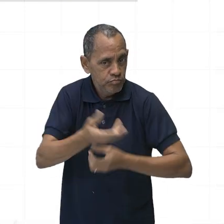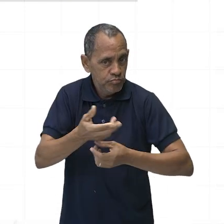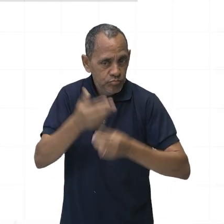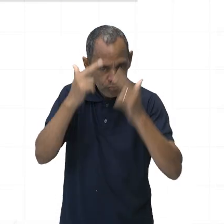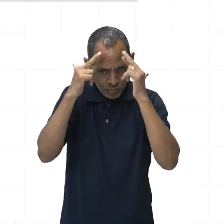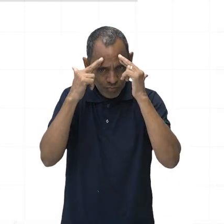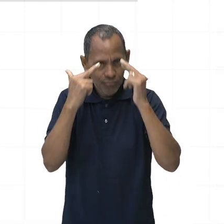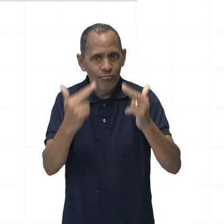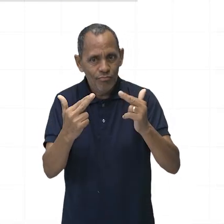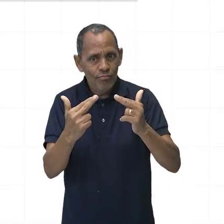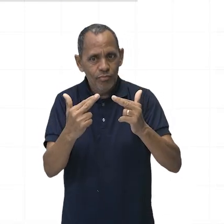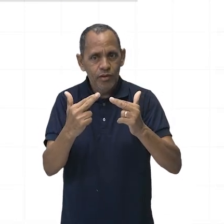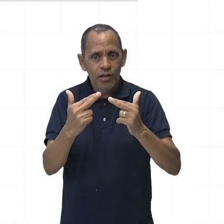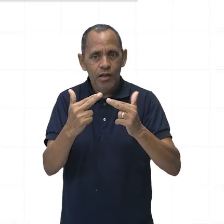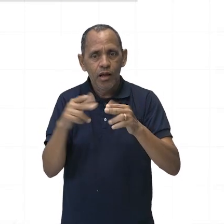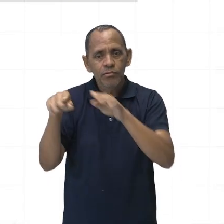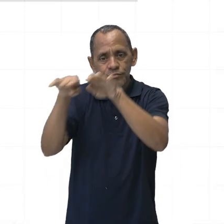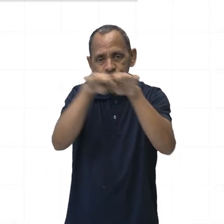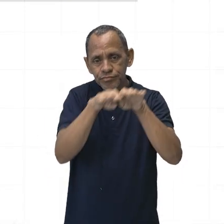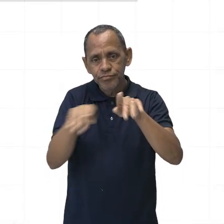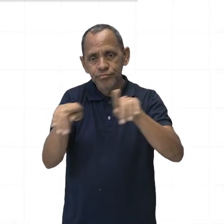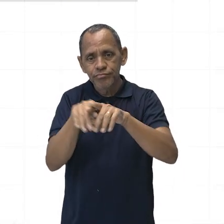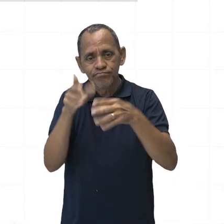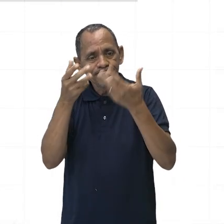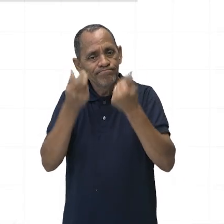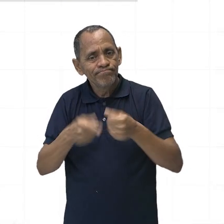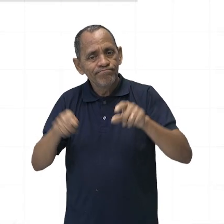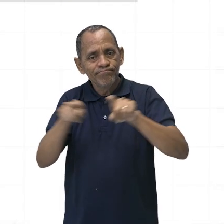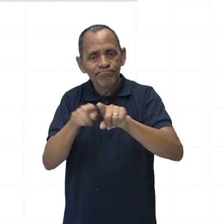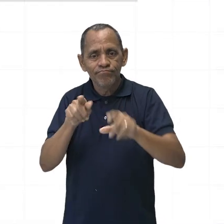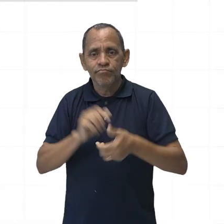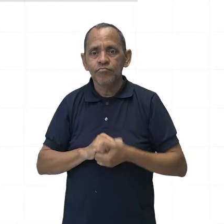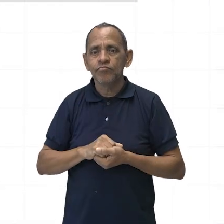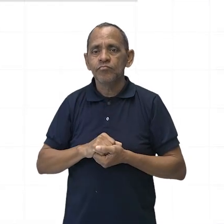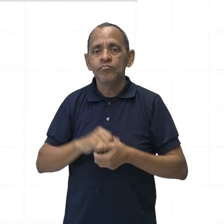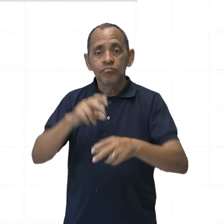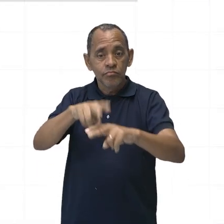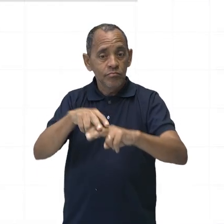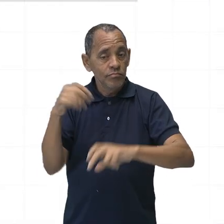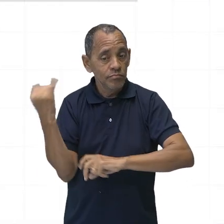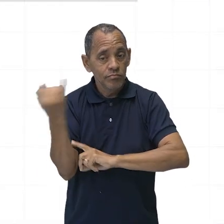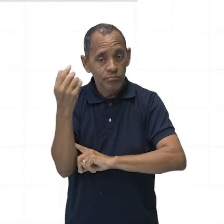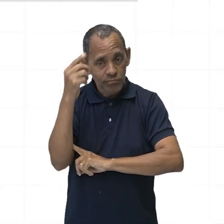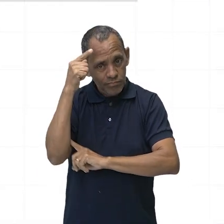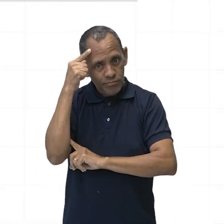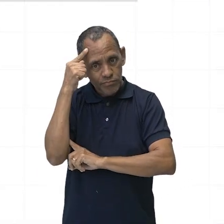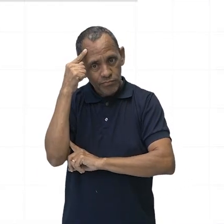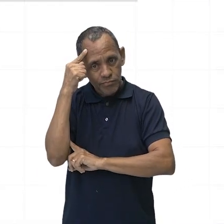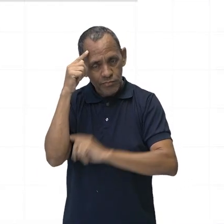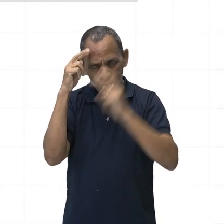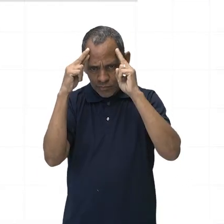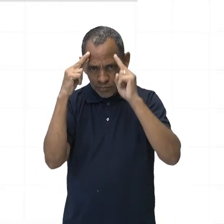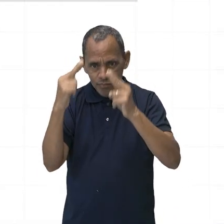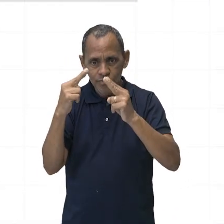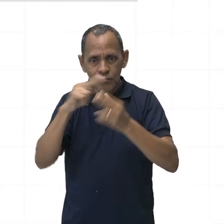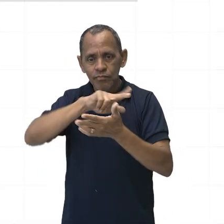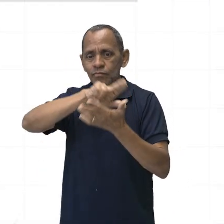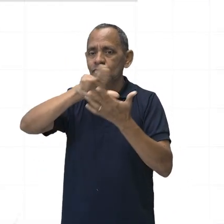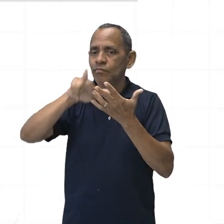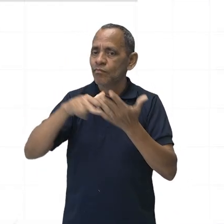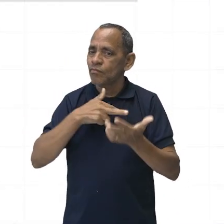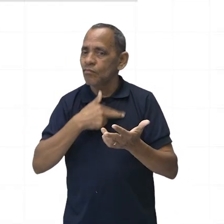e aceitação. E aqui é muito importante nós pensarmos que o respeito à diversidade religiosa é